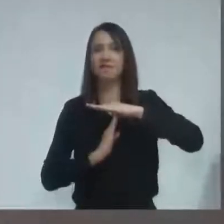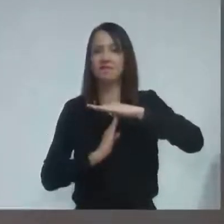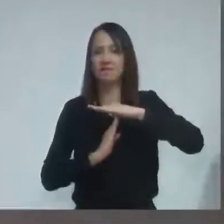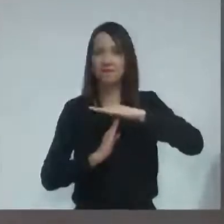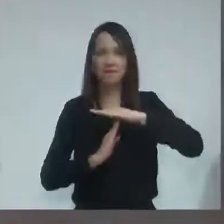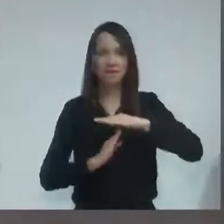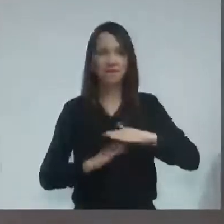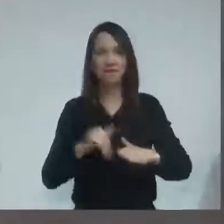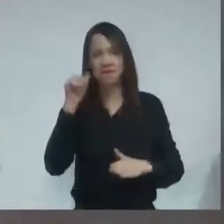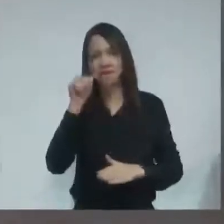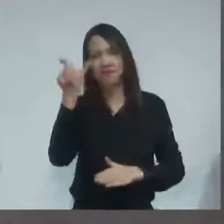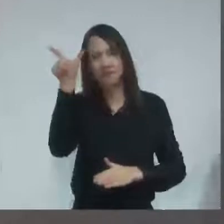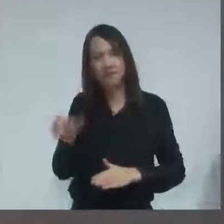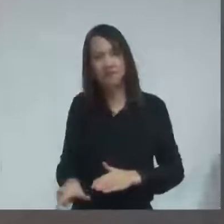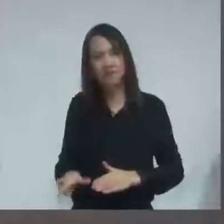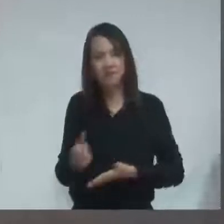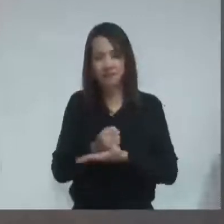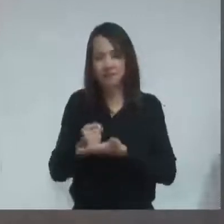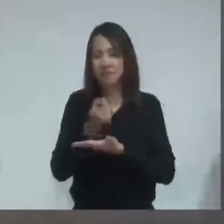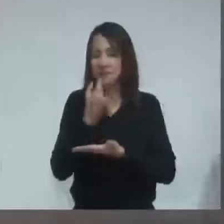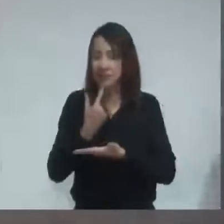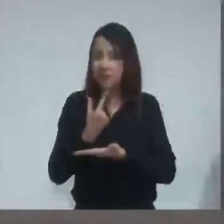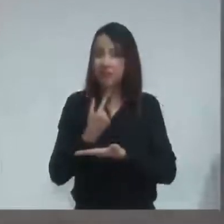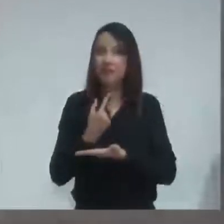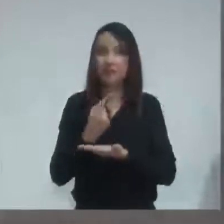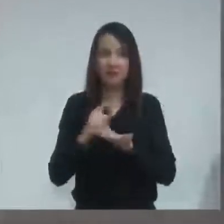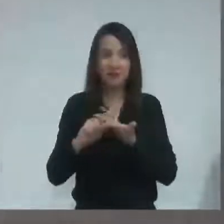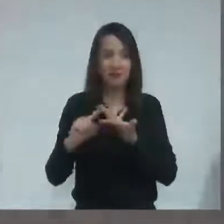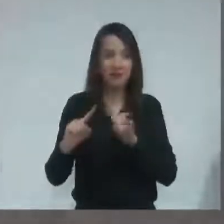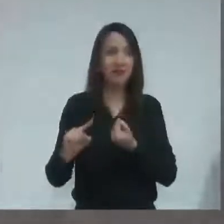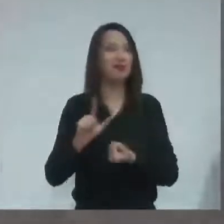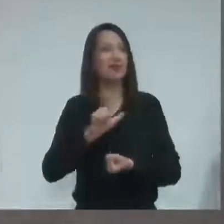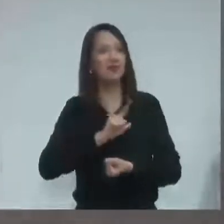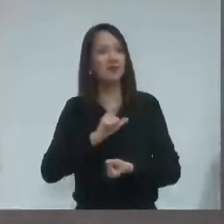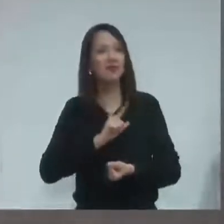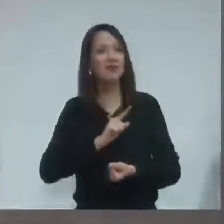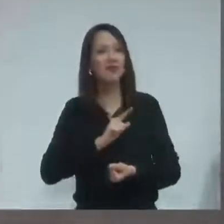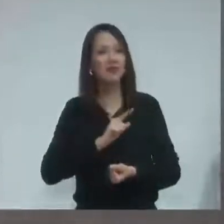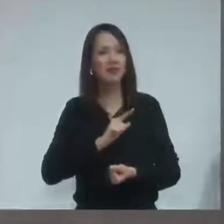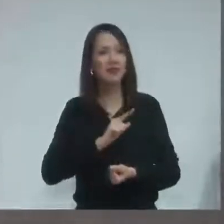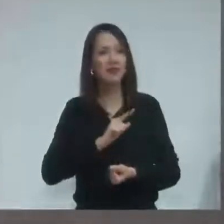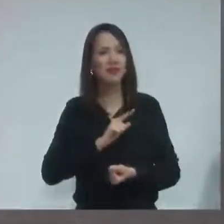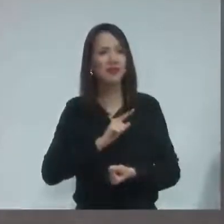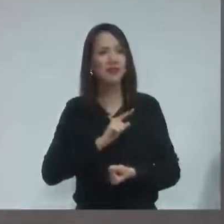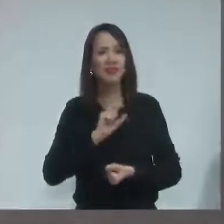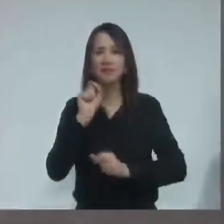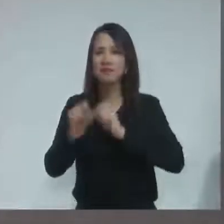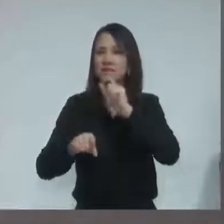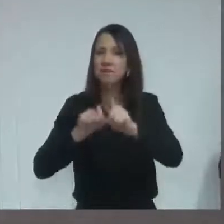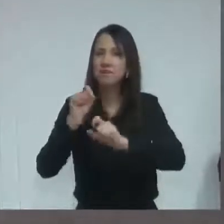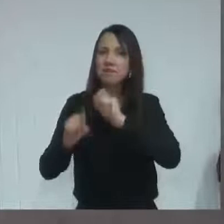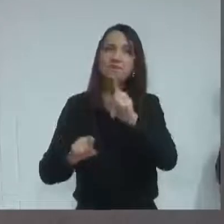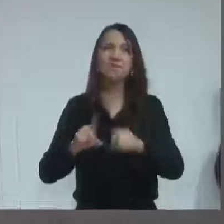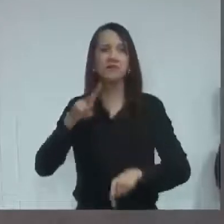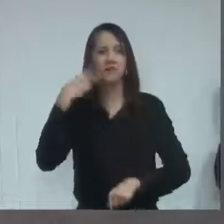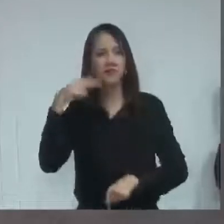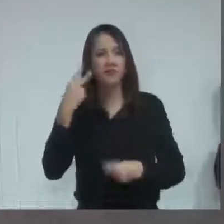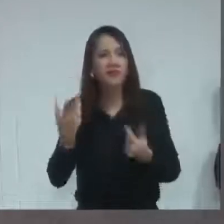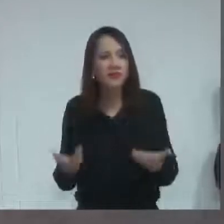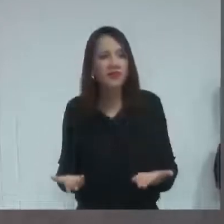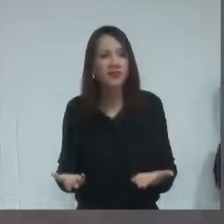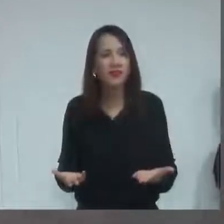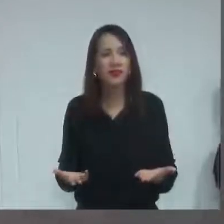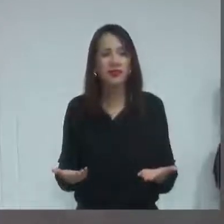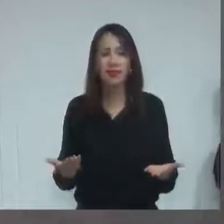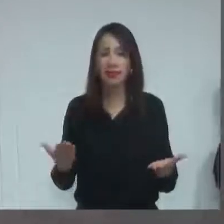medicamentos, é truculento com os servidores públicos, é truculento com os vereadores, inclusive. A relação